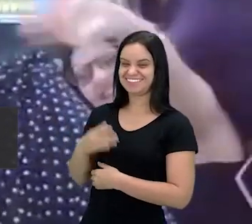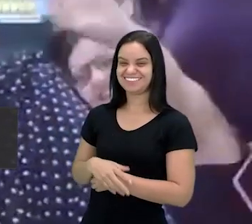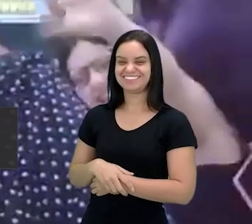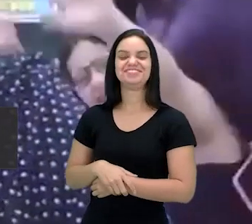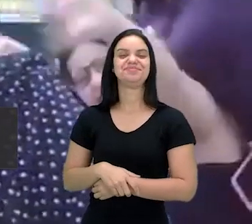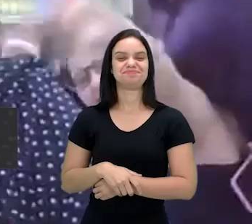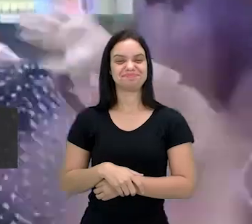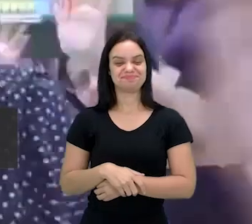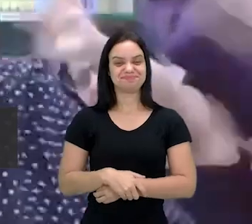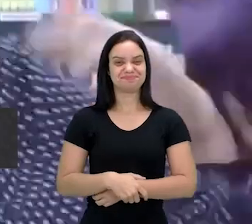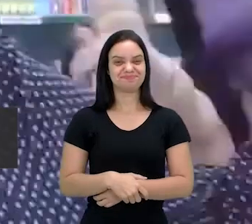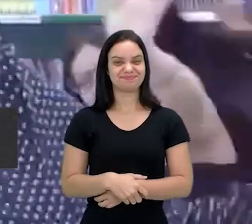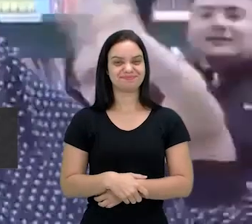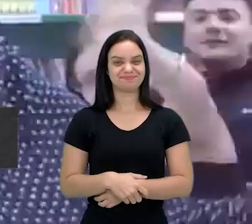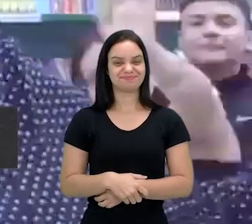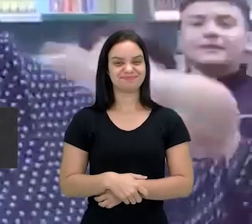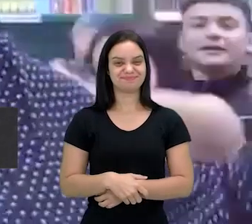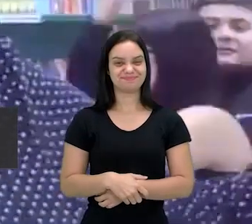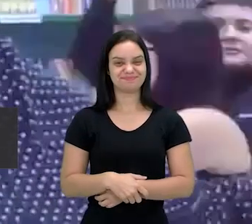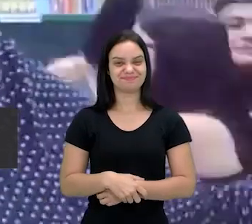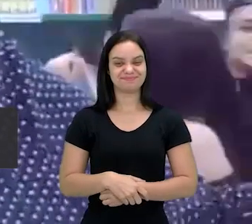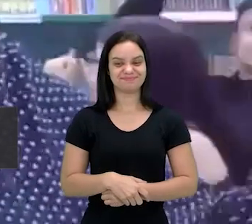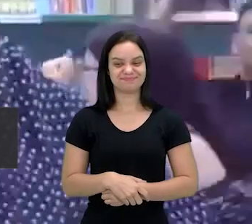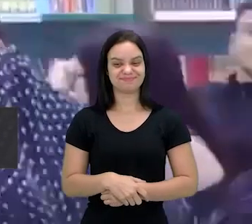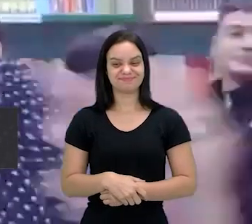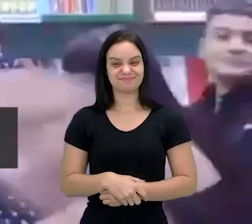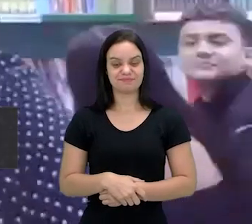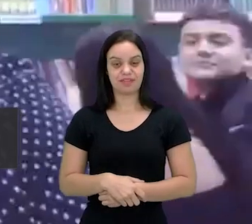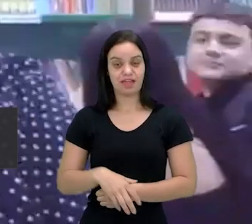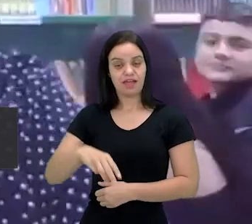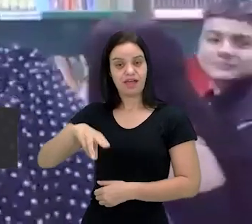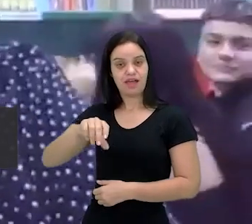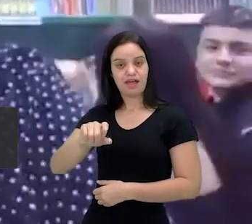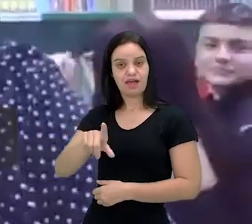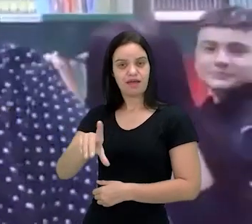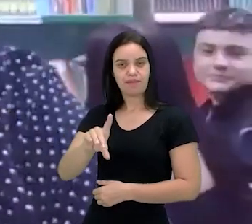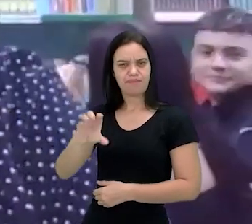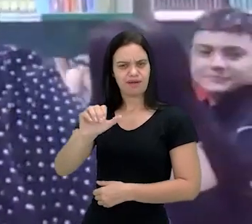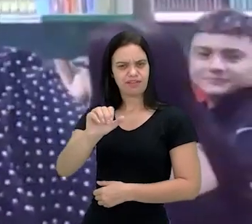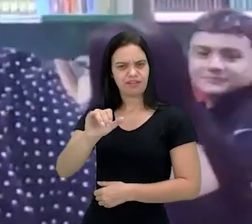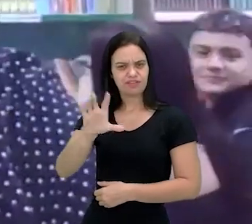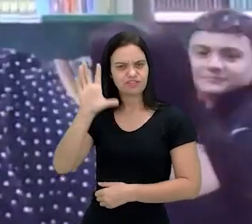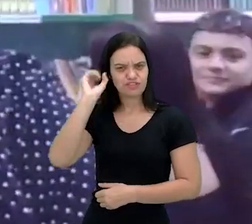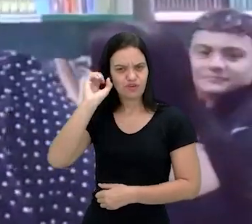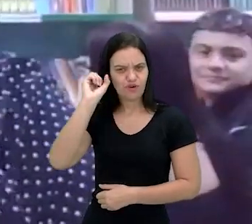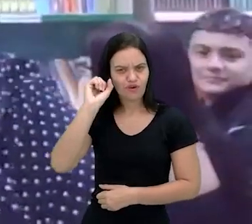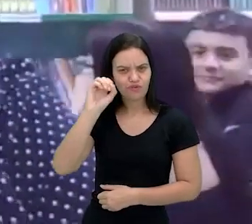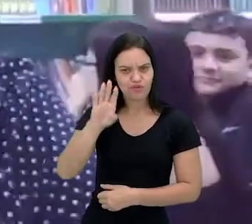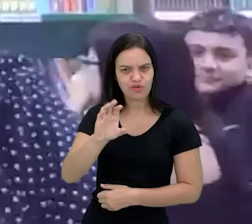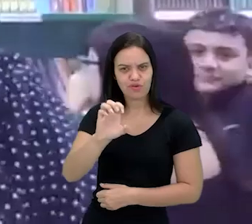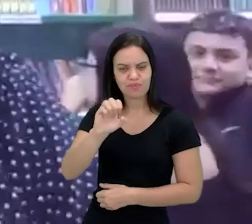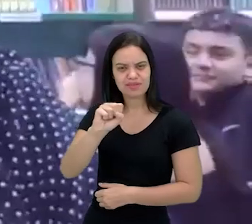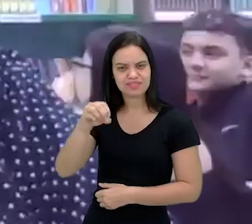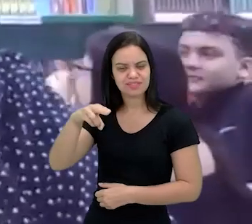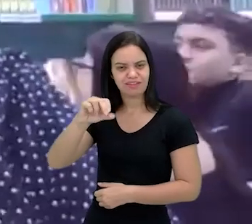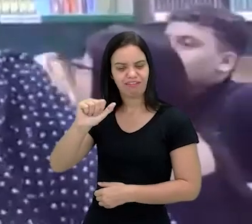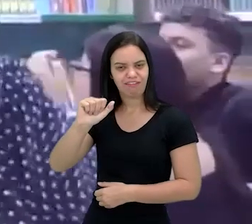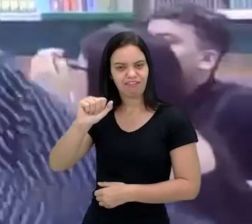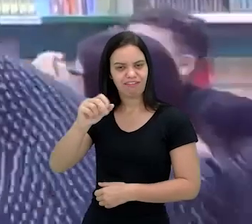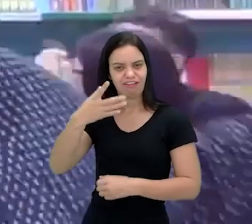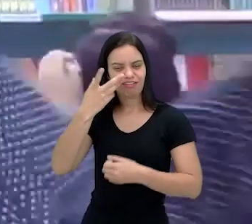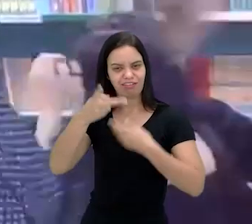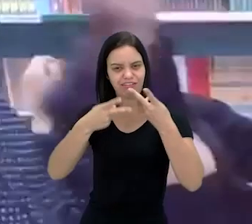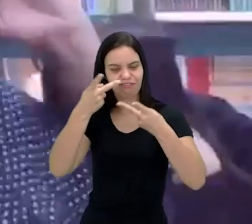bem acompanhada. Chega. Ô Magda, você ouviu o que o professor Bessani falou? Sim. Que a gente busca uma coisa,